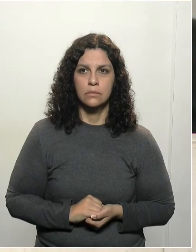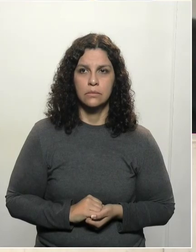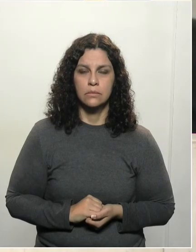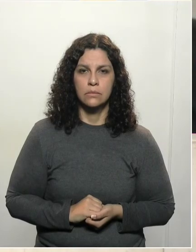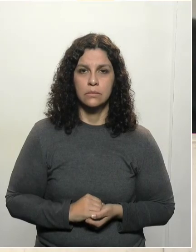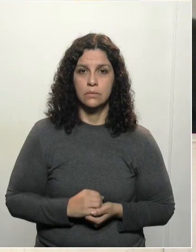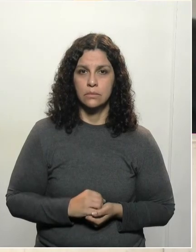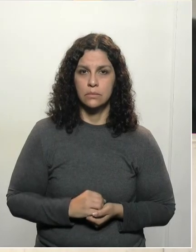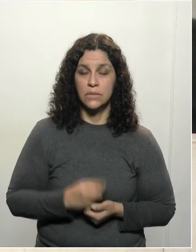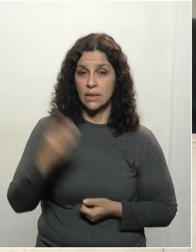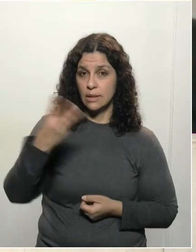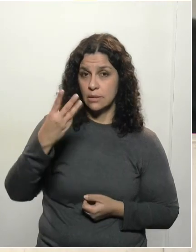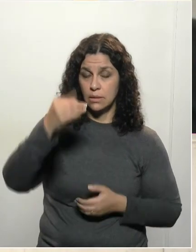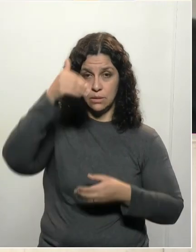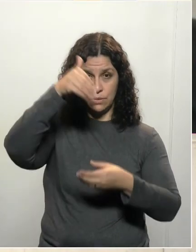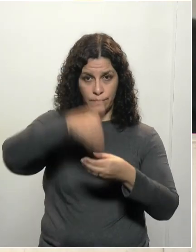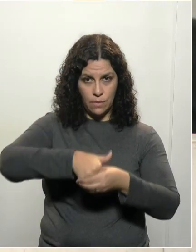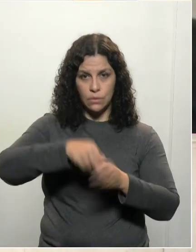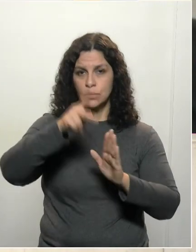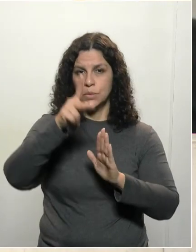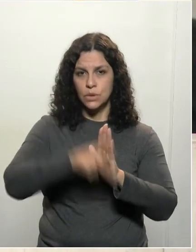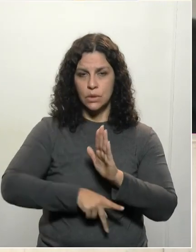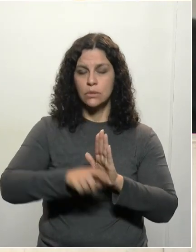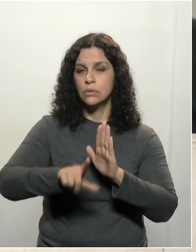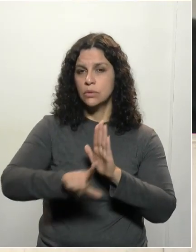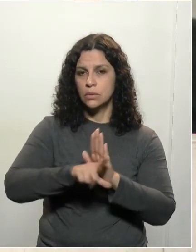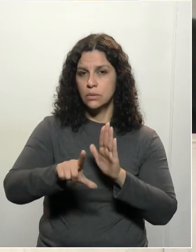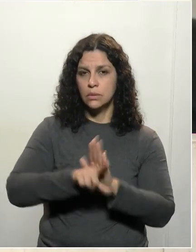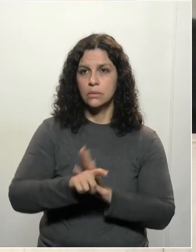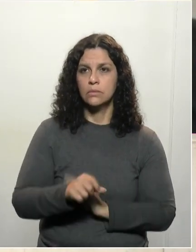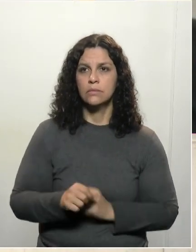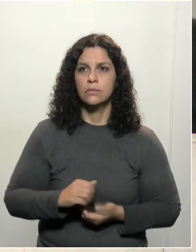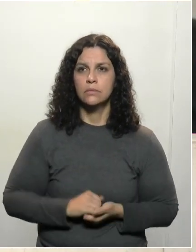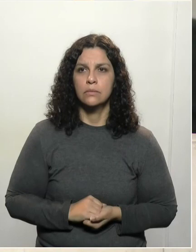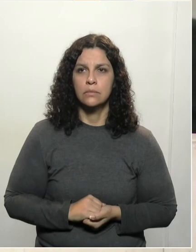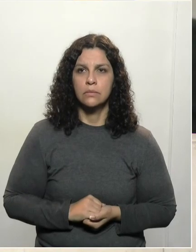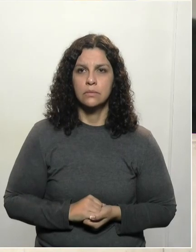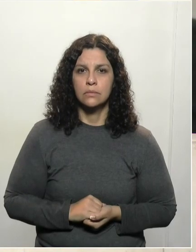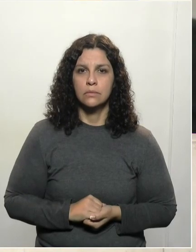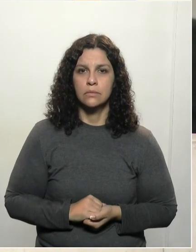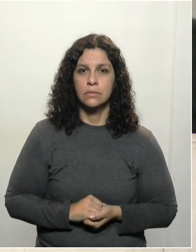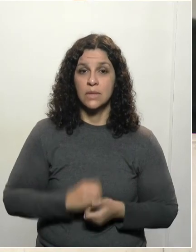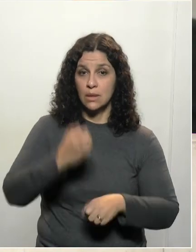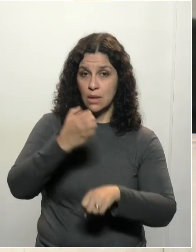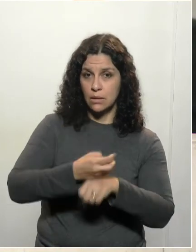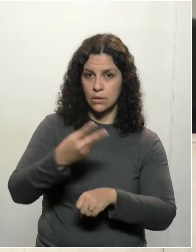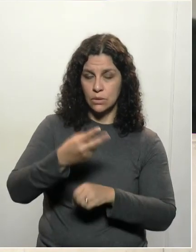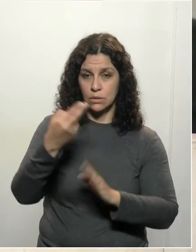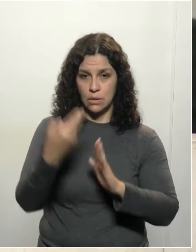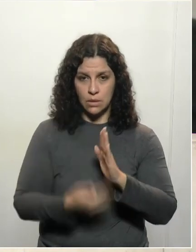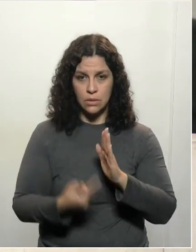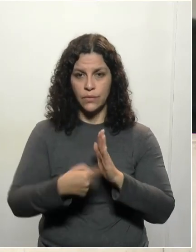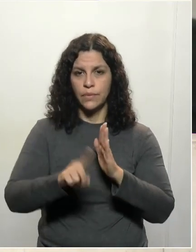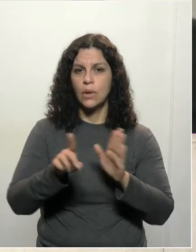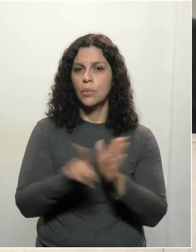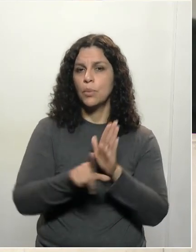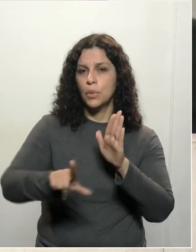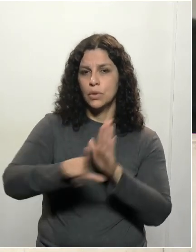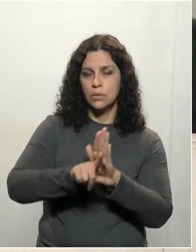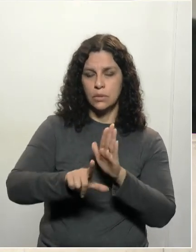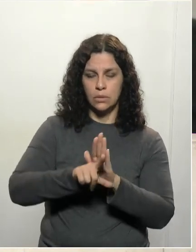E terceira votação do projeto de lei número, ou melhor, na extra 2, redação final do projeto de